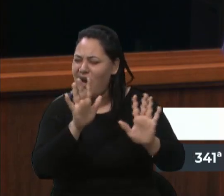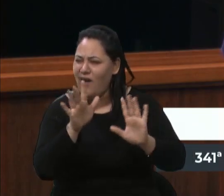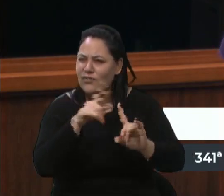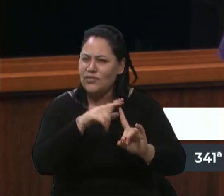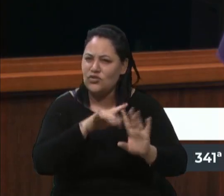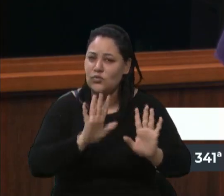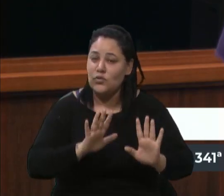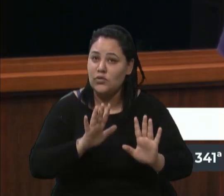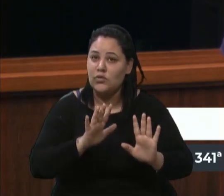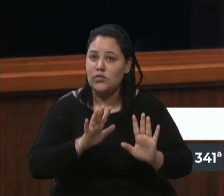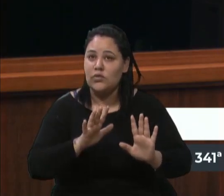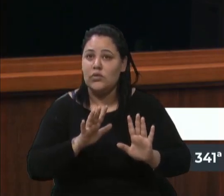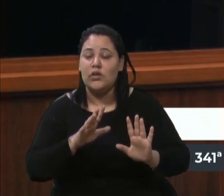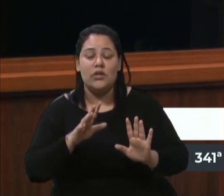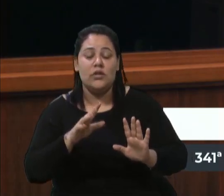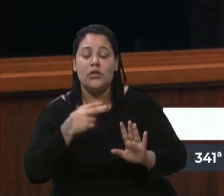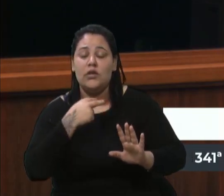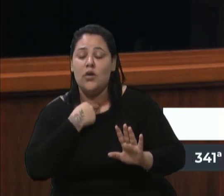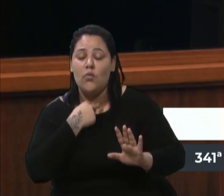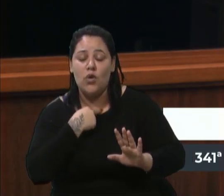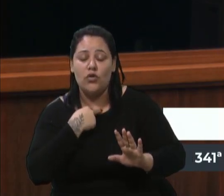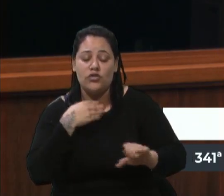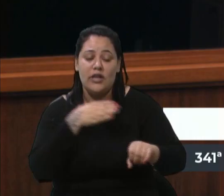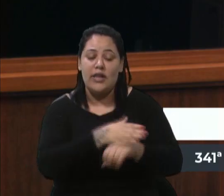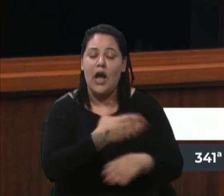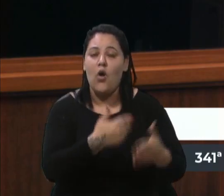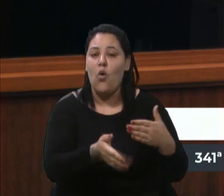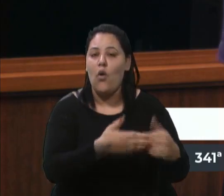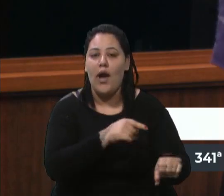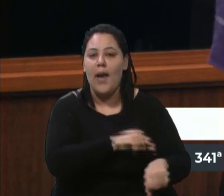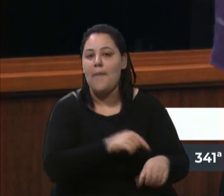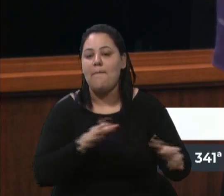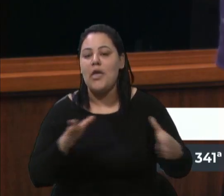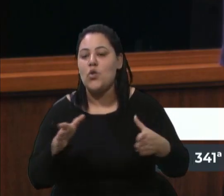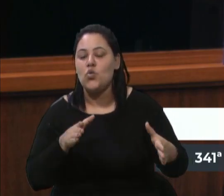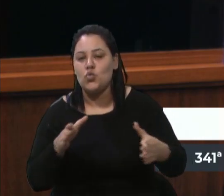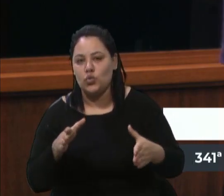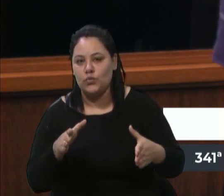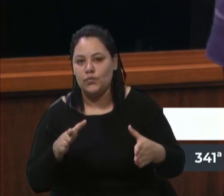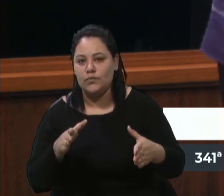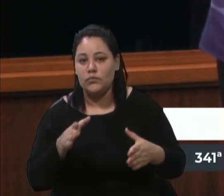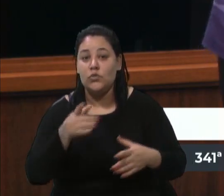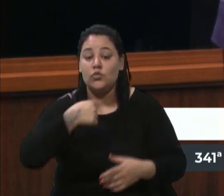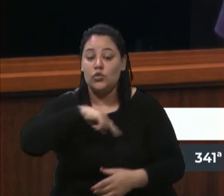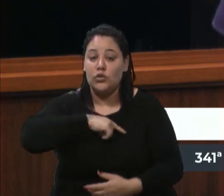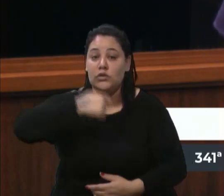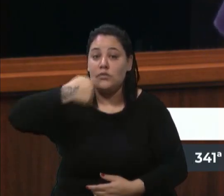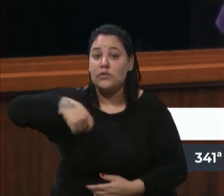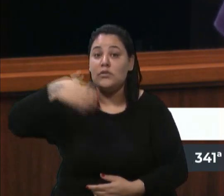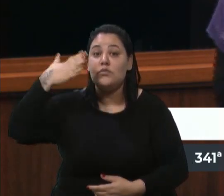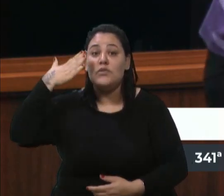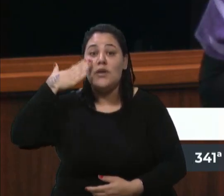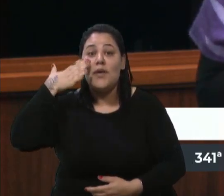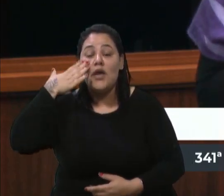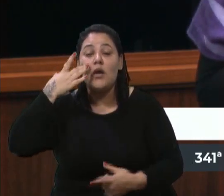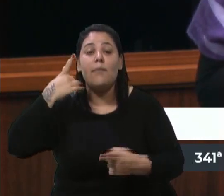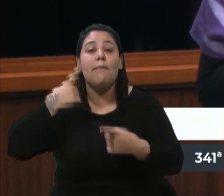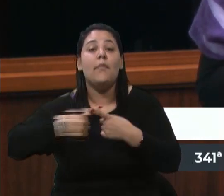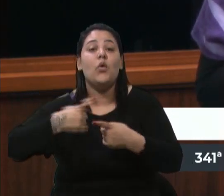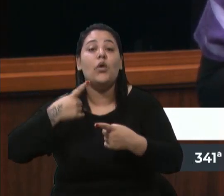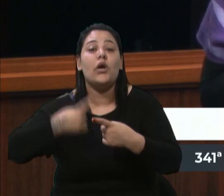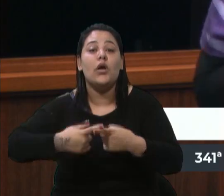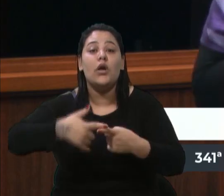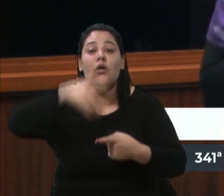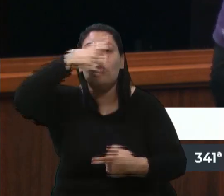qualquer momento, não é permitido. Então, nós precisamos saber por que o município